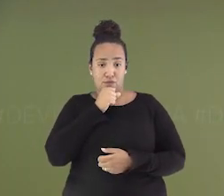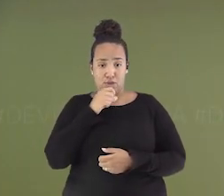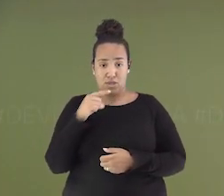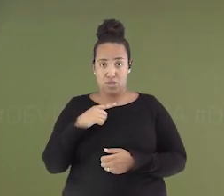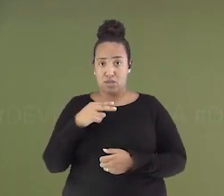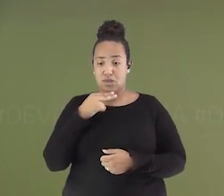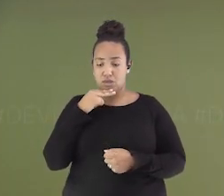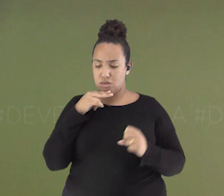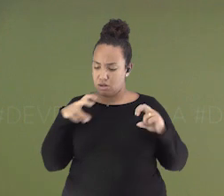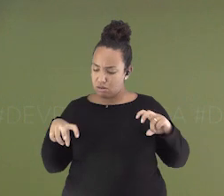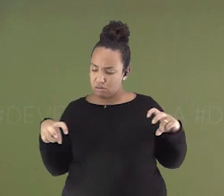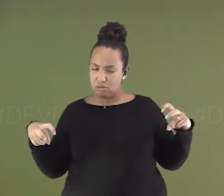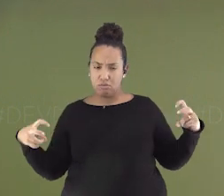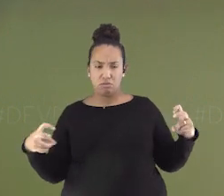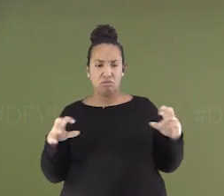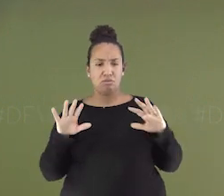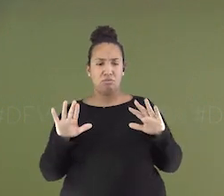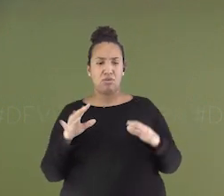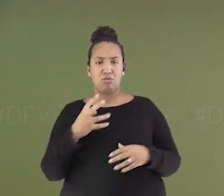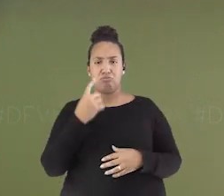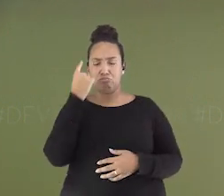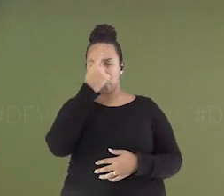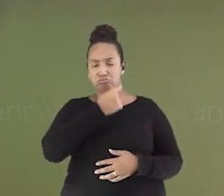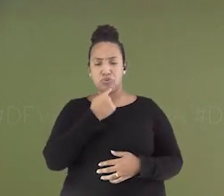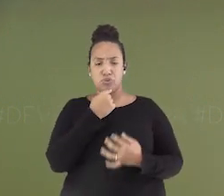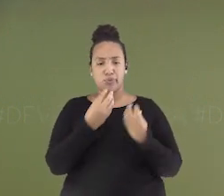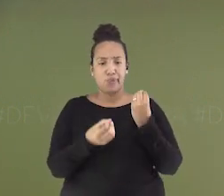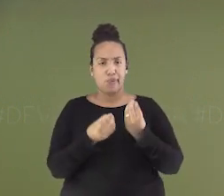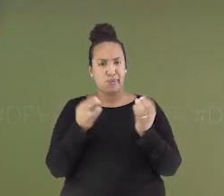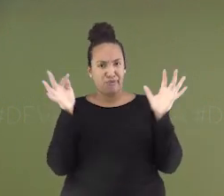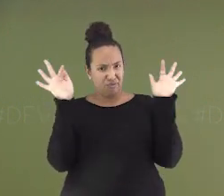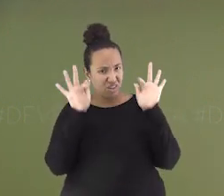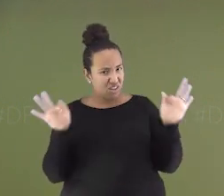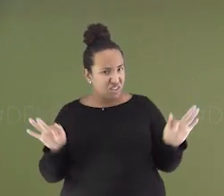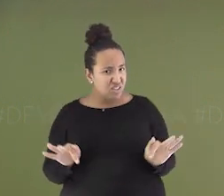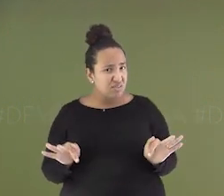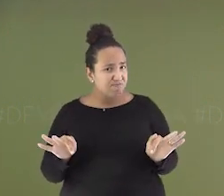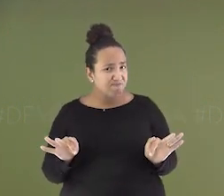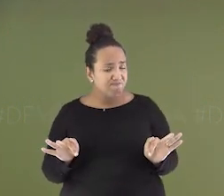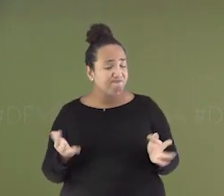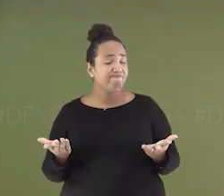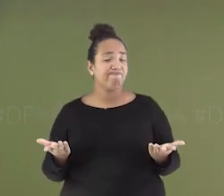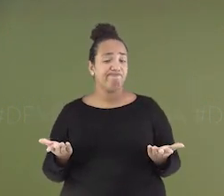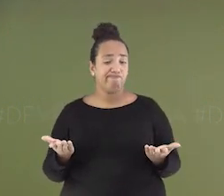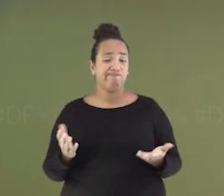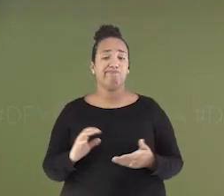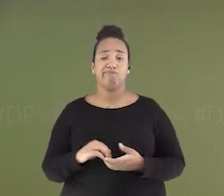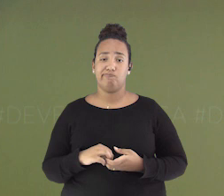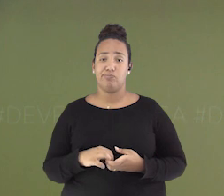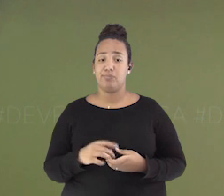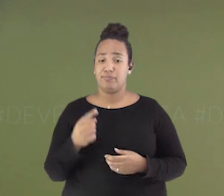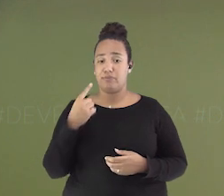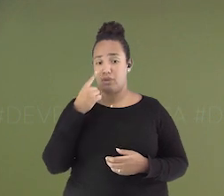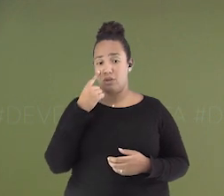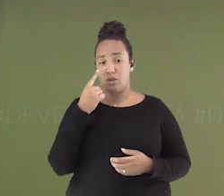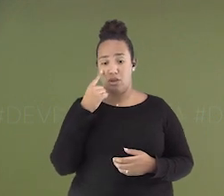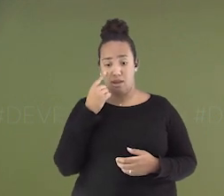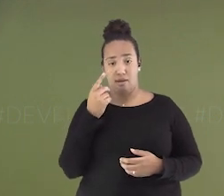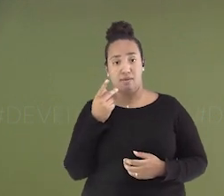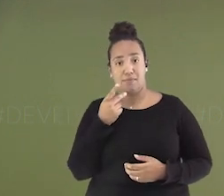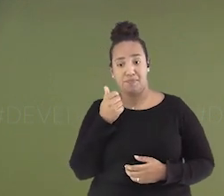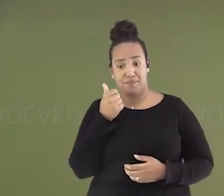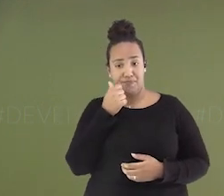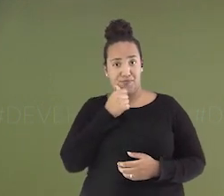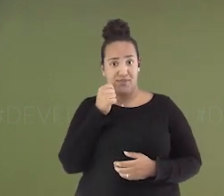está recebendo a visita de seus netinhos. Mas como está seu semblante? Ela parece feliz? Existe ali uma